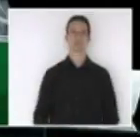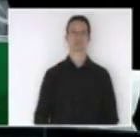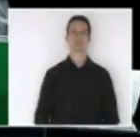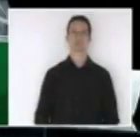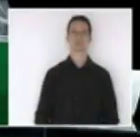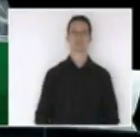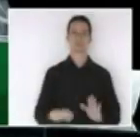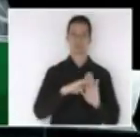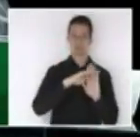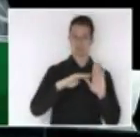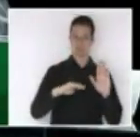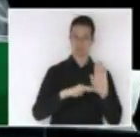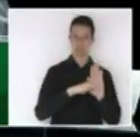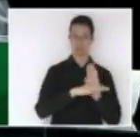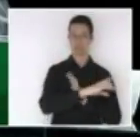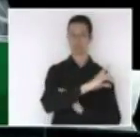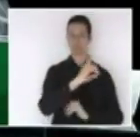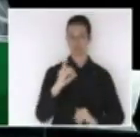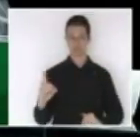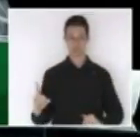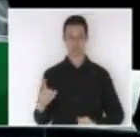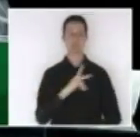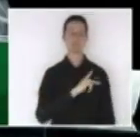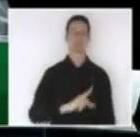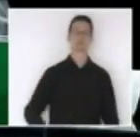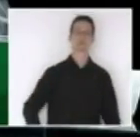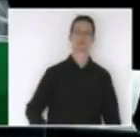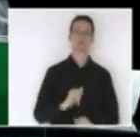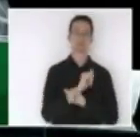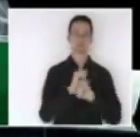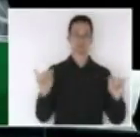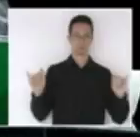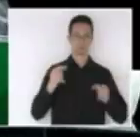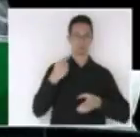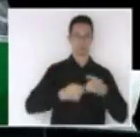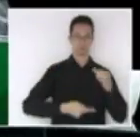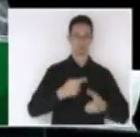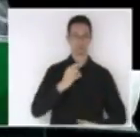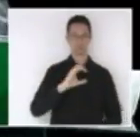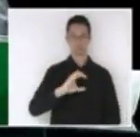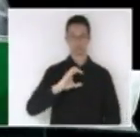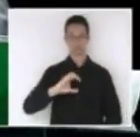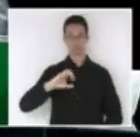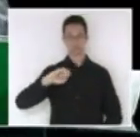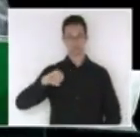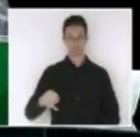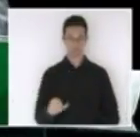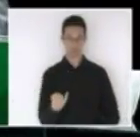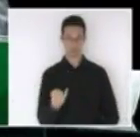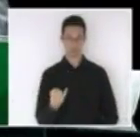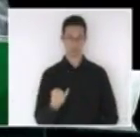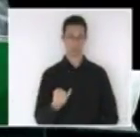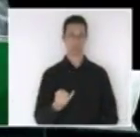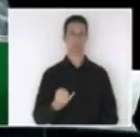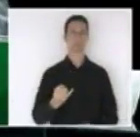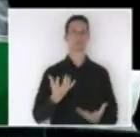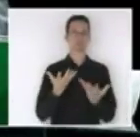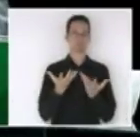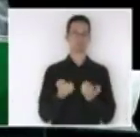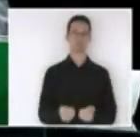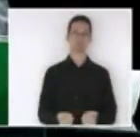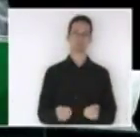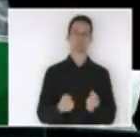Ordem do dia. O senhor presidente comunicou que a Comissão de Constituição e Justiça apresentou parecer favorável